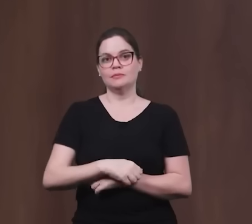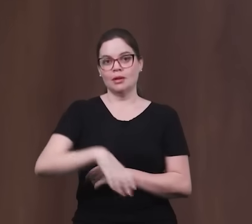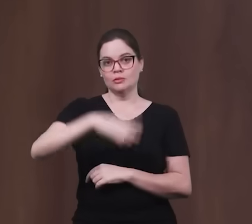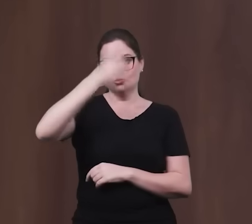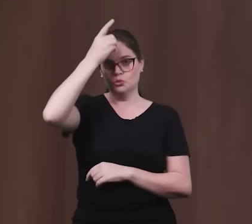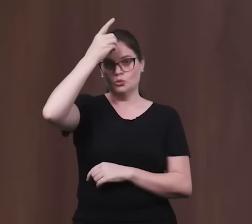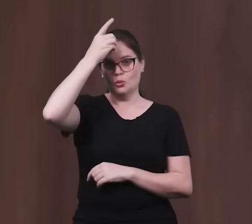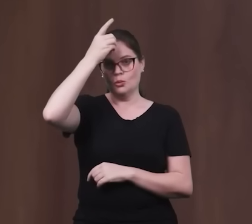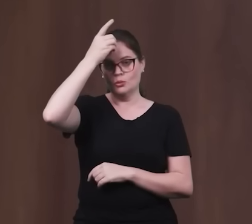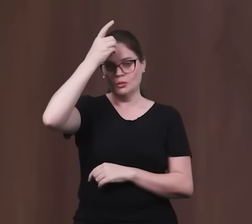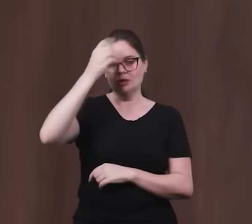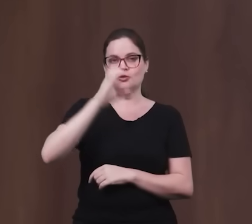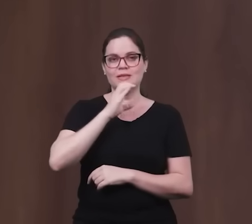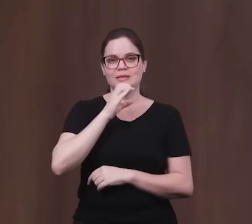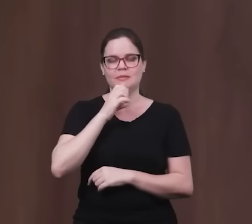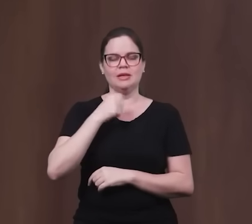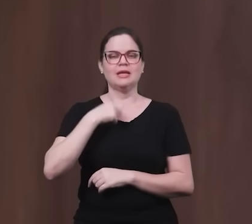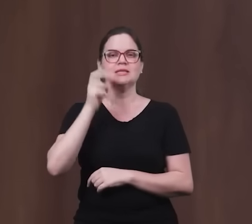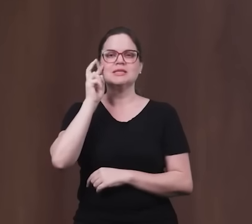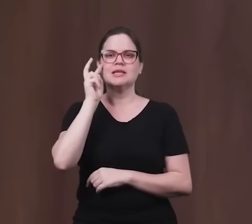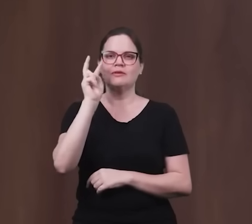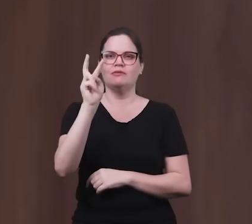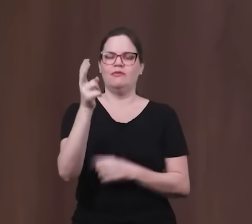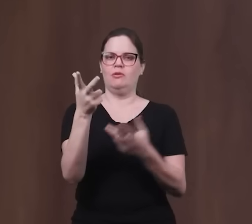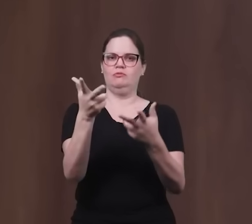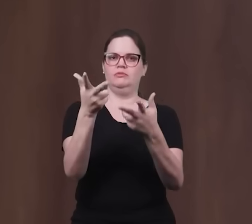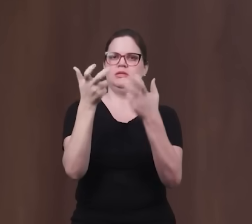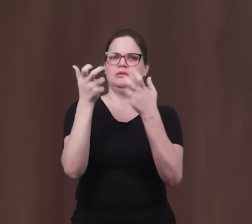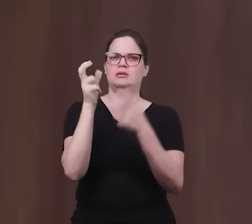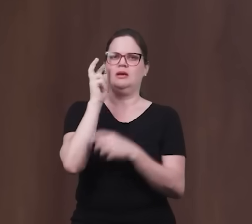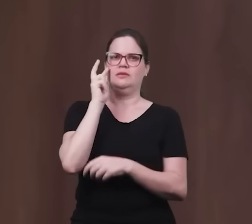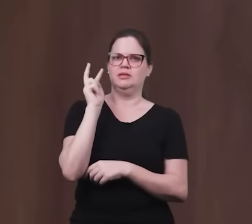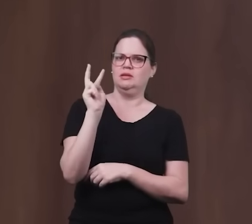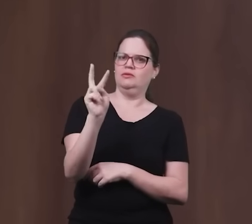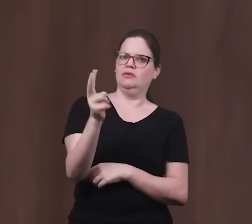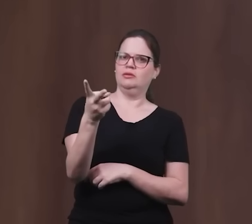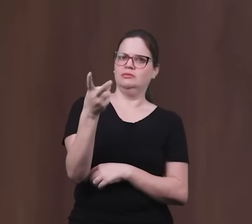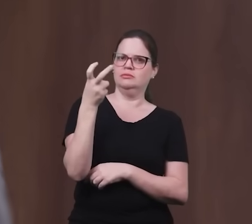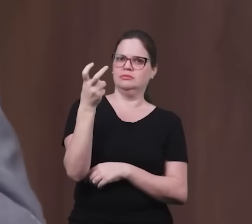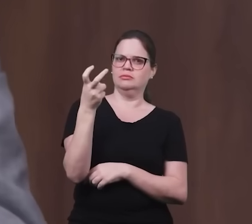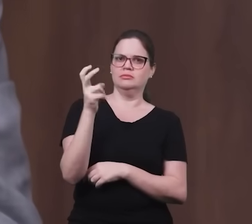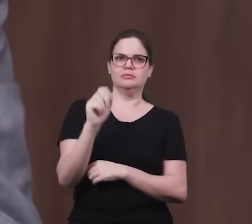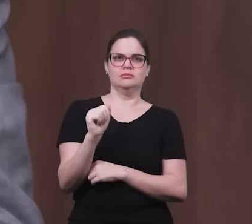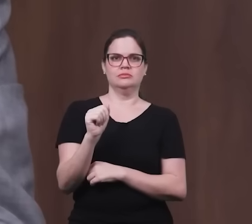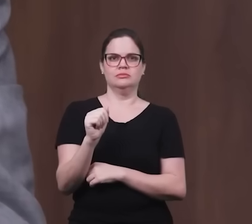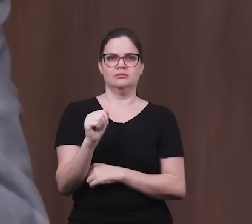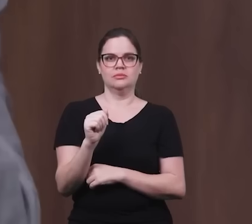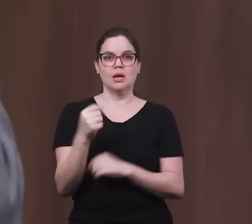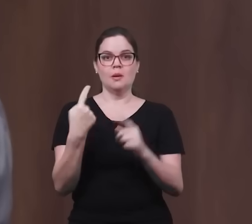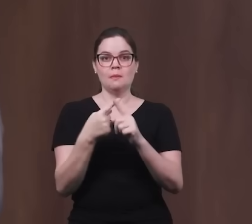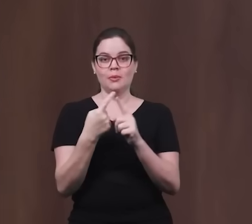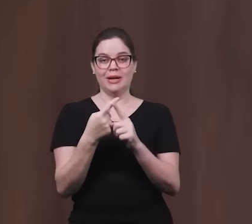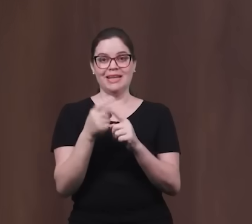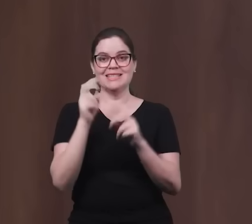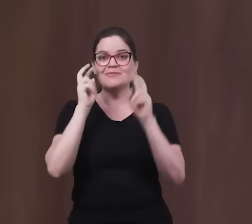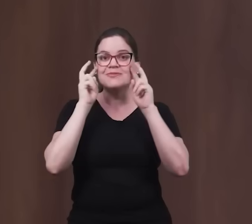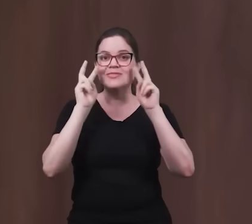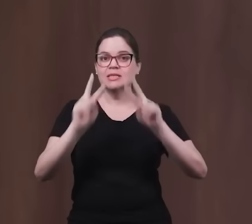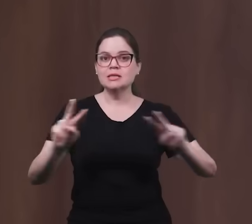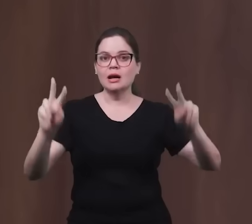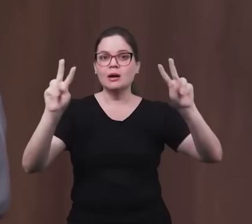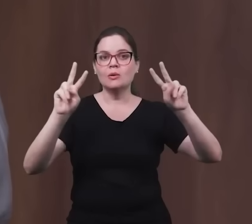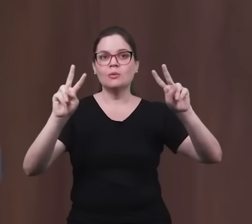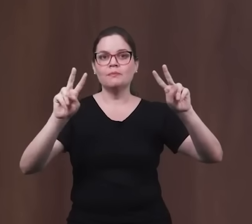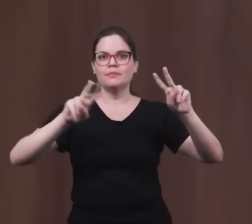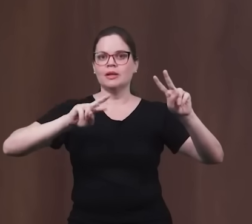vê o objeto, né, e o seu olho capta o objeto. É diferente, que a visão, essa visão que você vê,